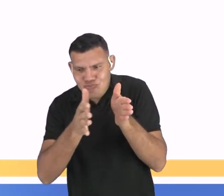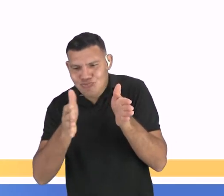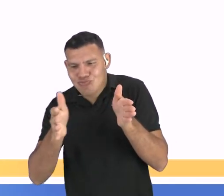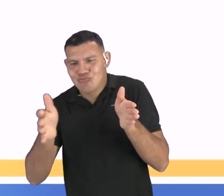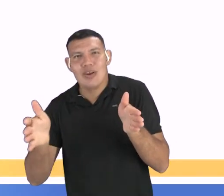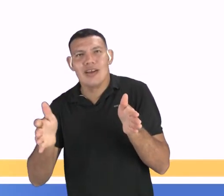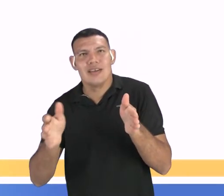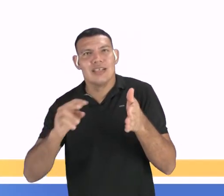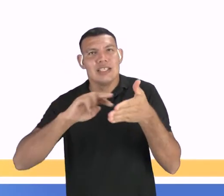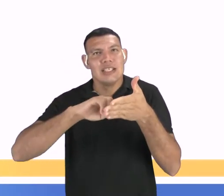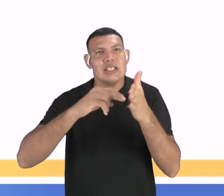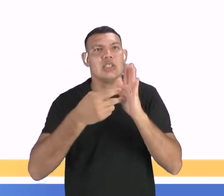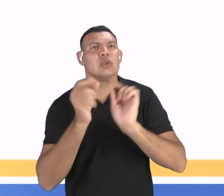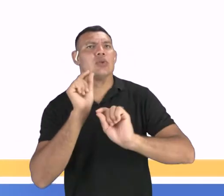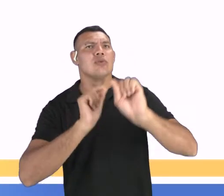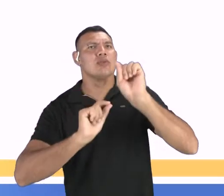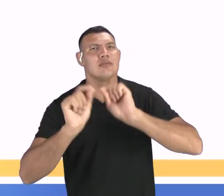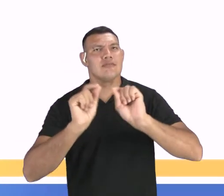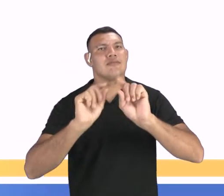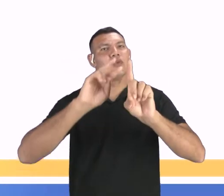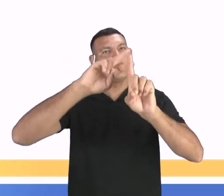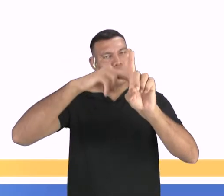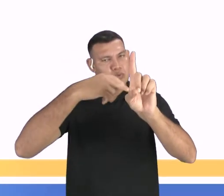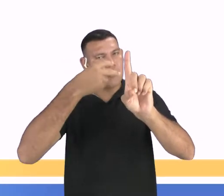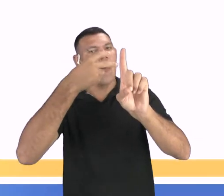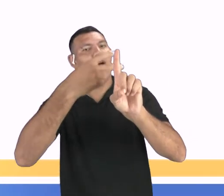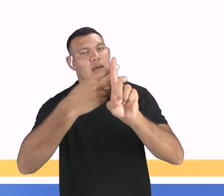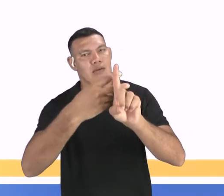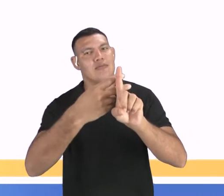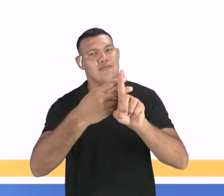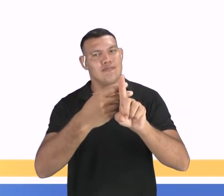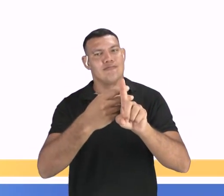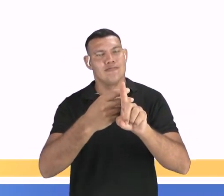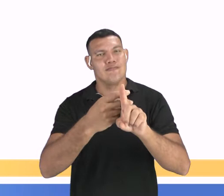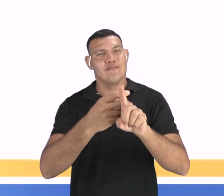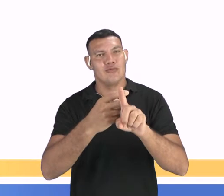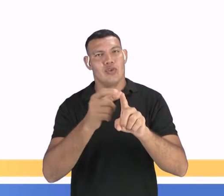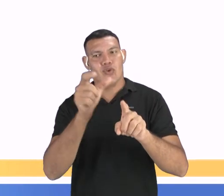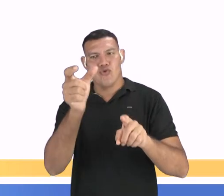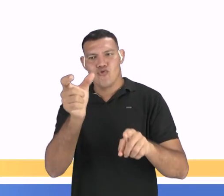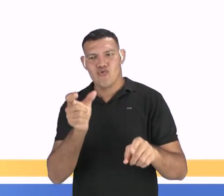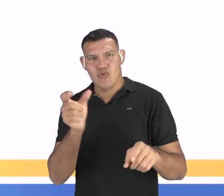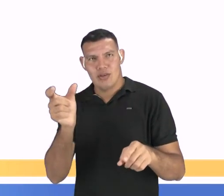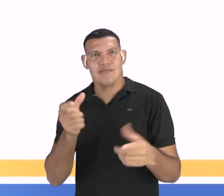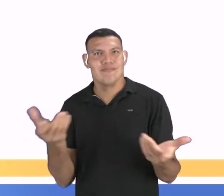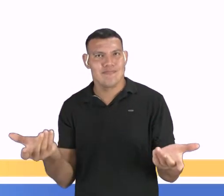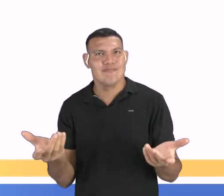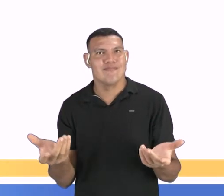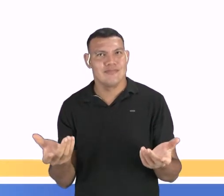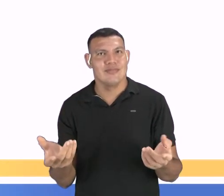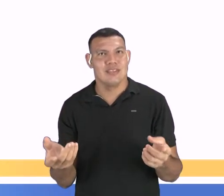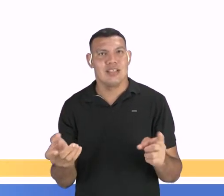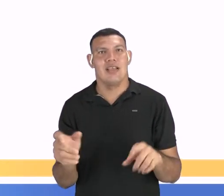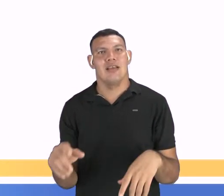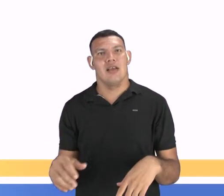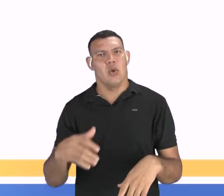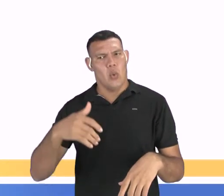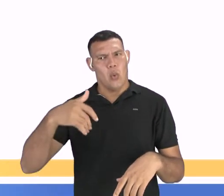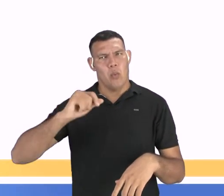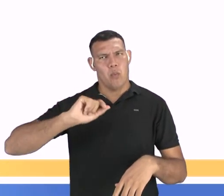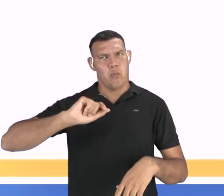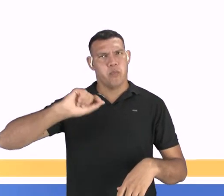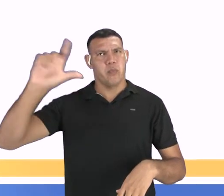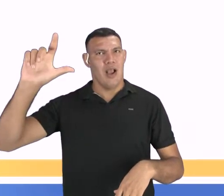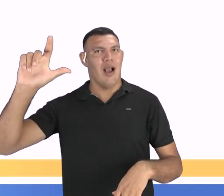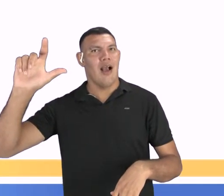Isso significa diretamente em dobrar a quantidade de tickets, certo? Ou seja, um aumento na quantidade de tickets faz